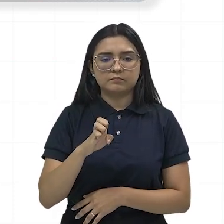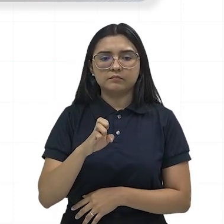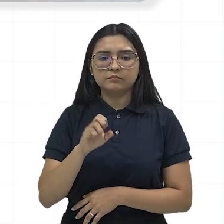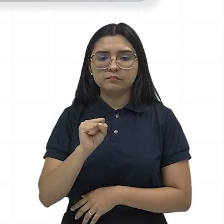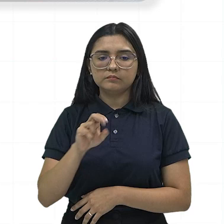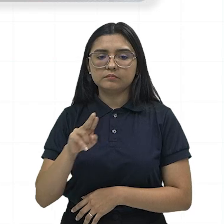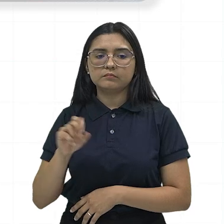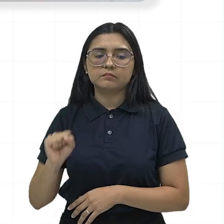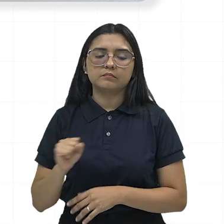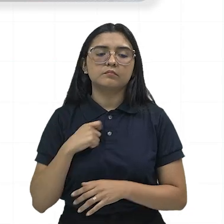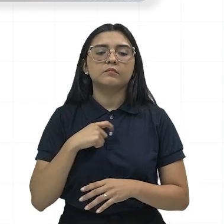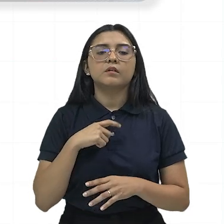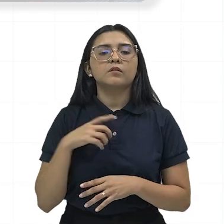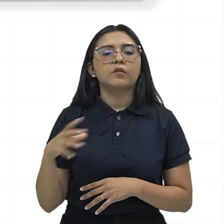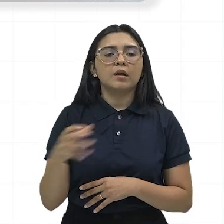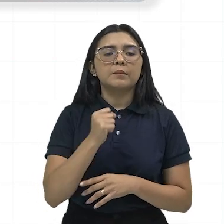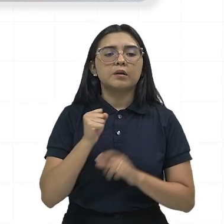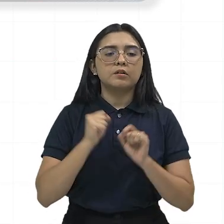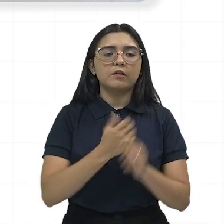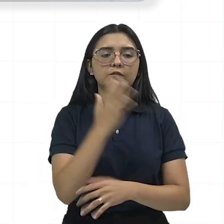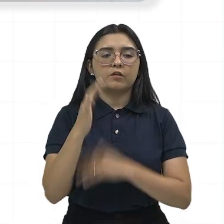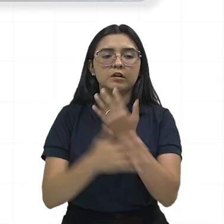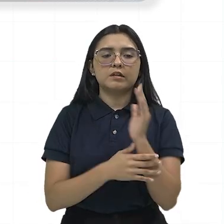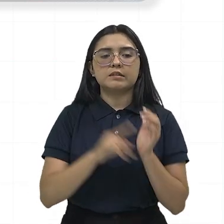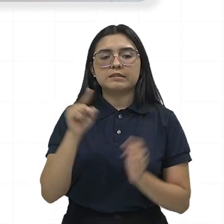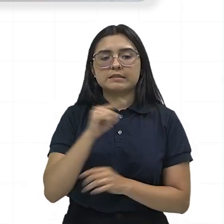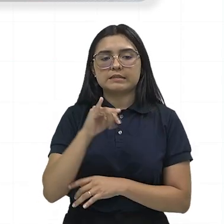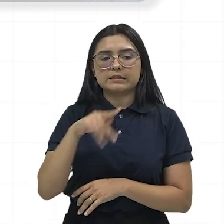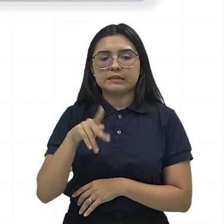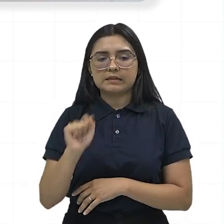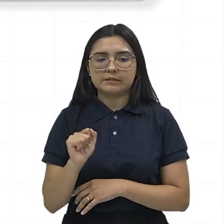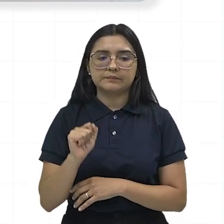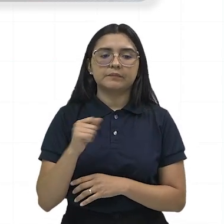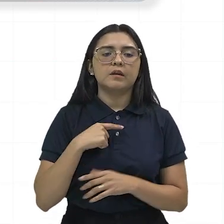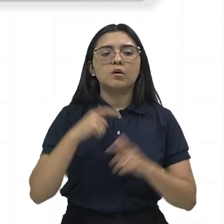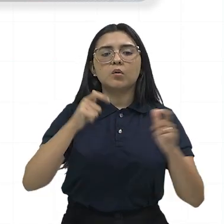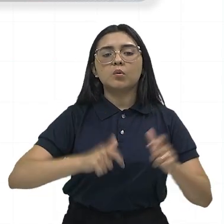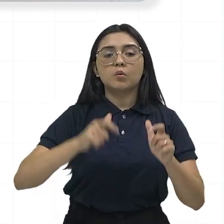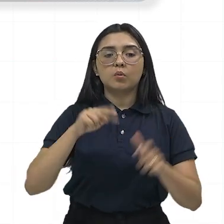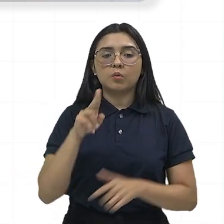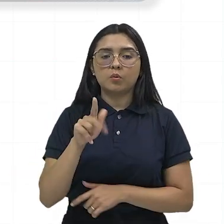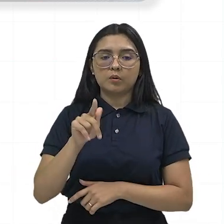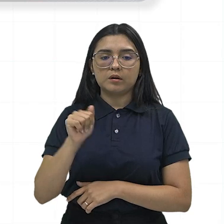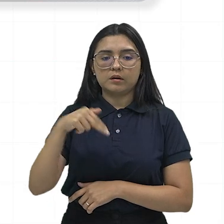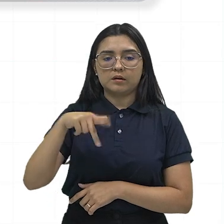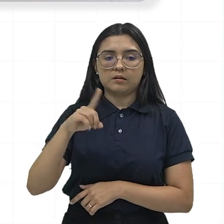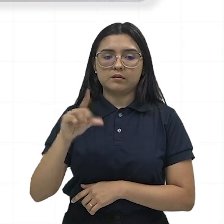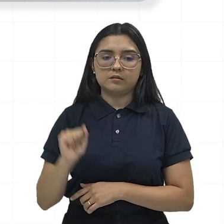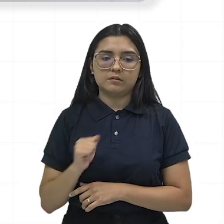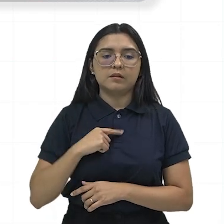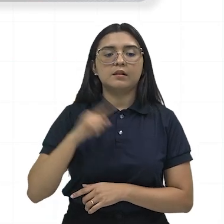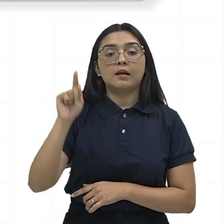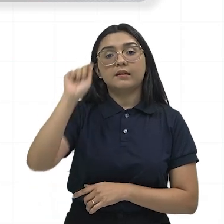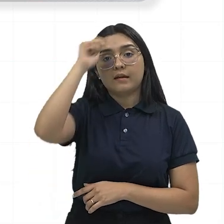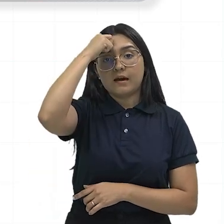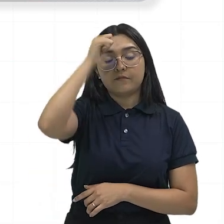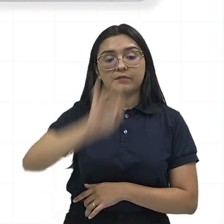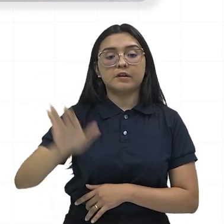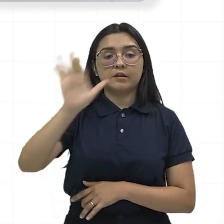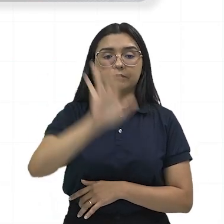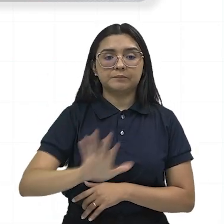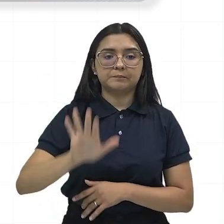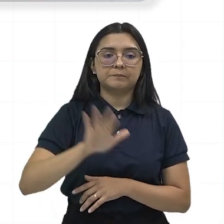em Uganda, na África. Então esse nome Zika vírus, né, é referente aí a esse vírus que foi isolado